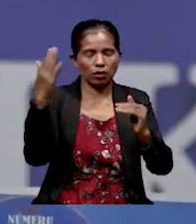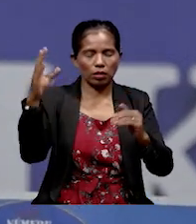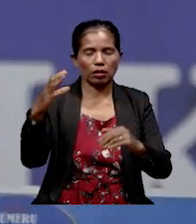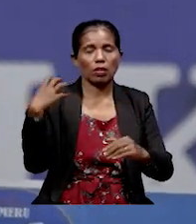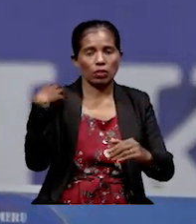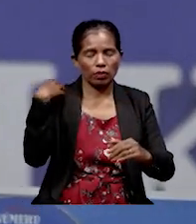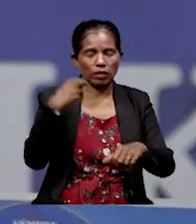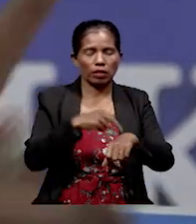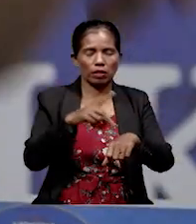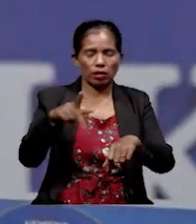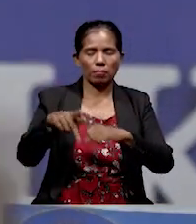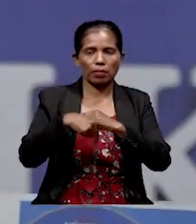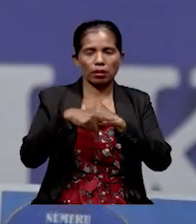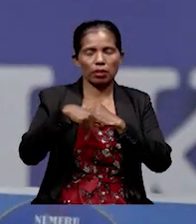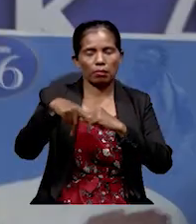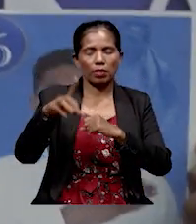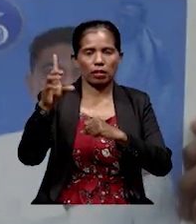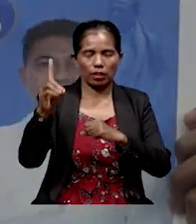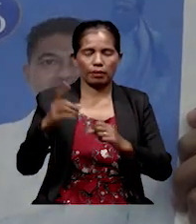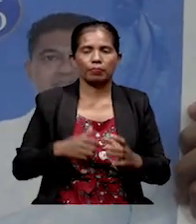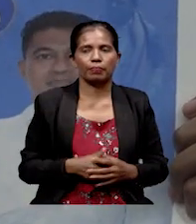Partido Democrático, Colmeira Dili, quinta semana ne.